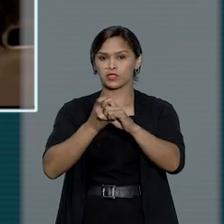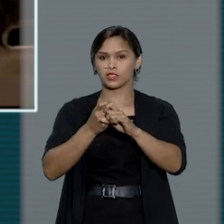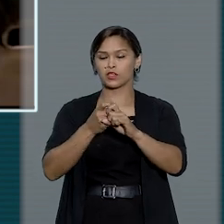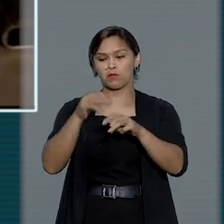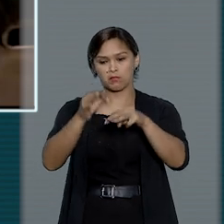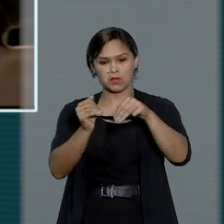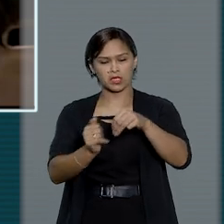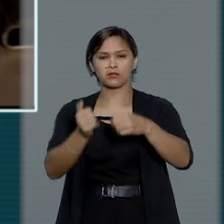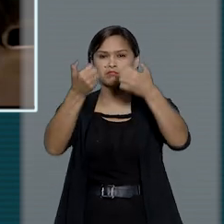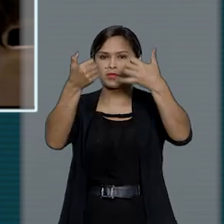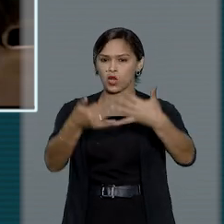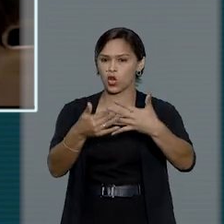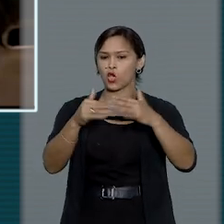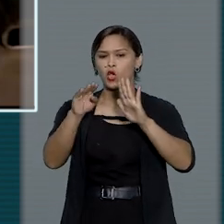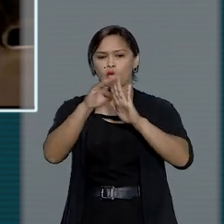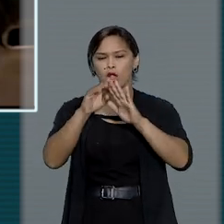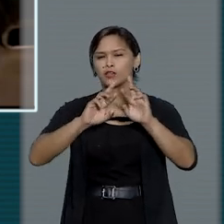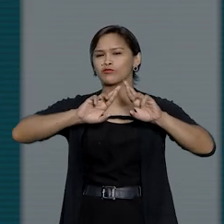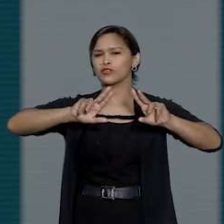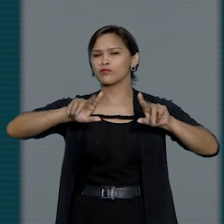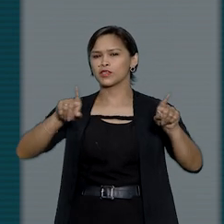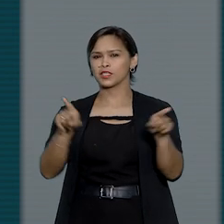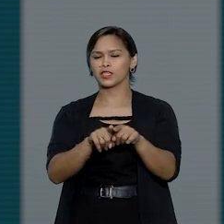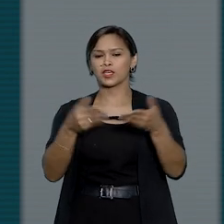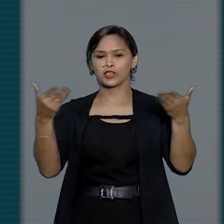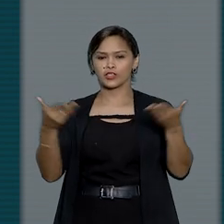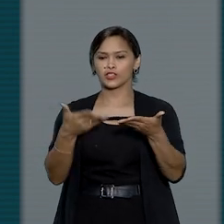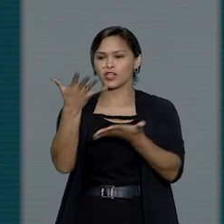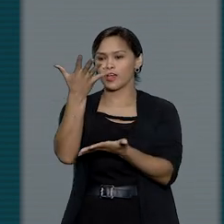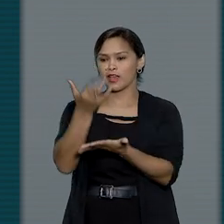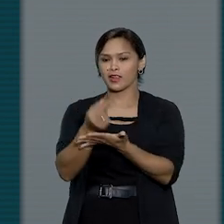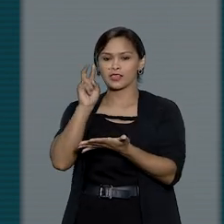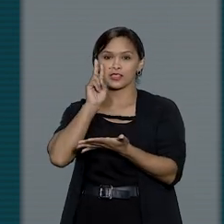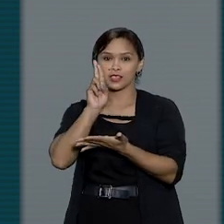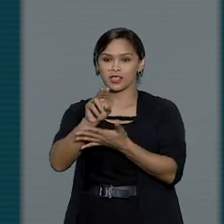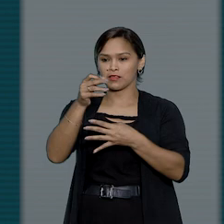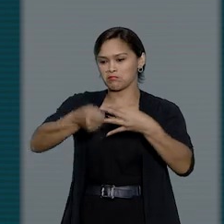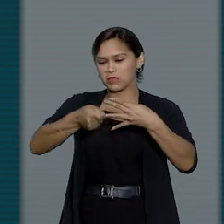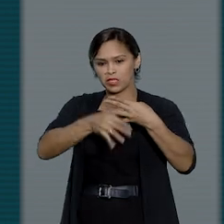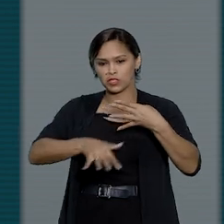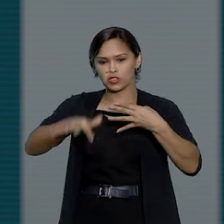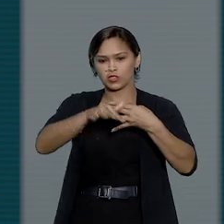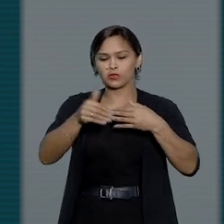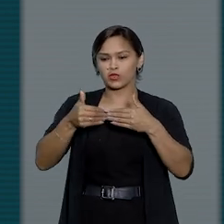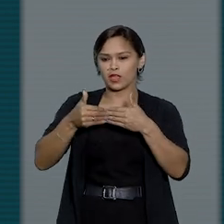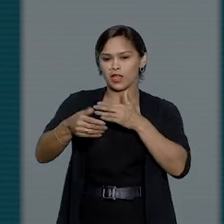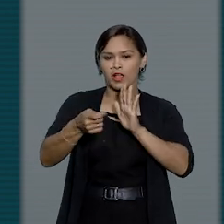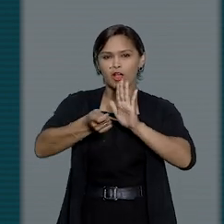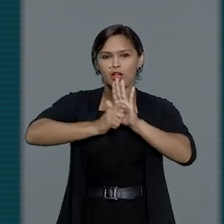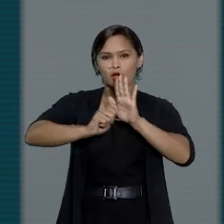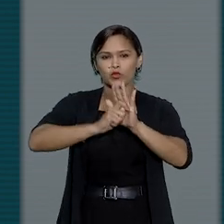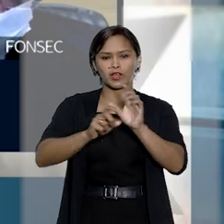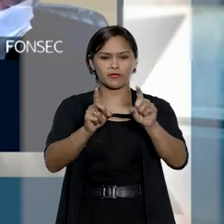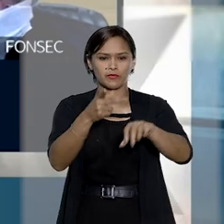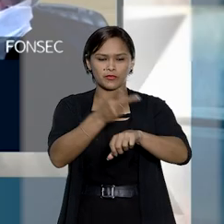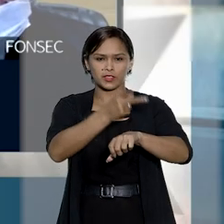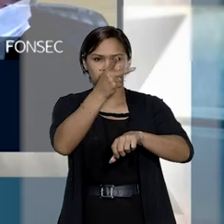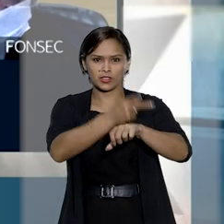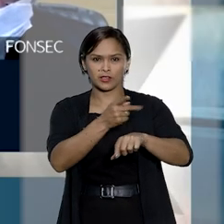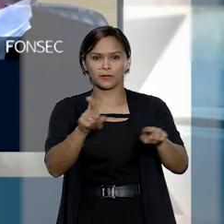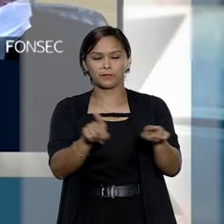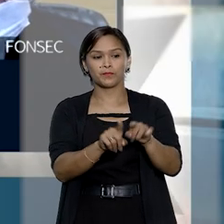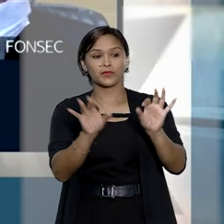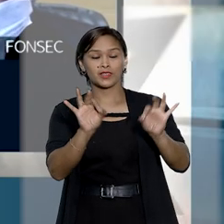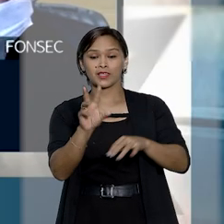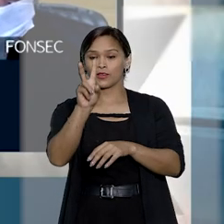consagrou o tratamento diferenciado que já era atribuído pela jurisprudência ao tráfico privilegiado. Assim,